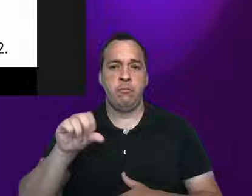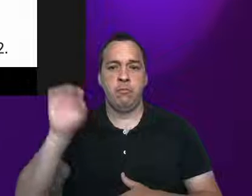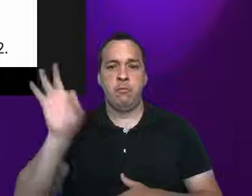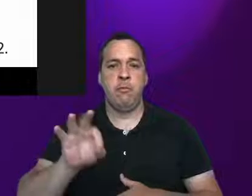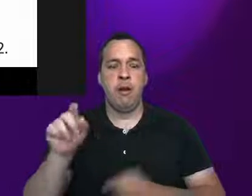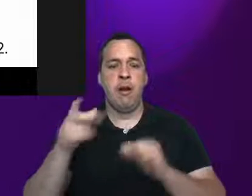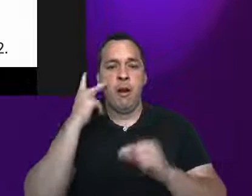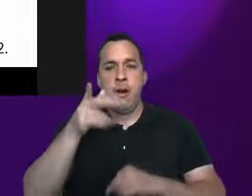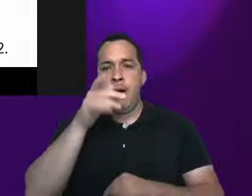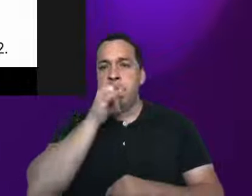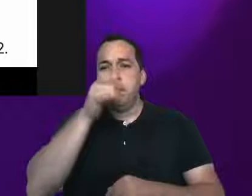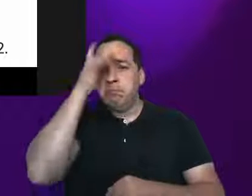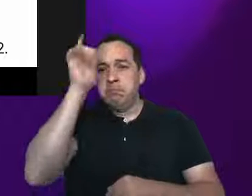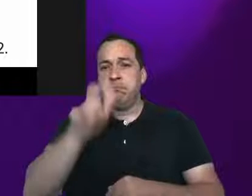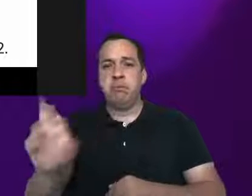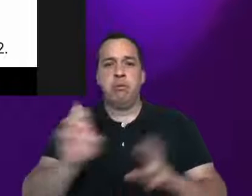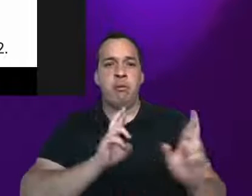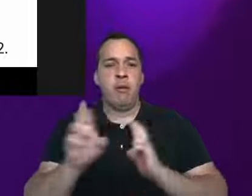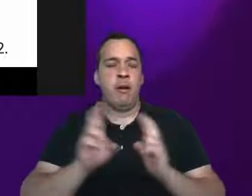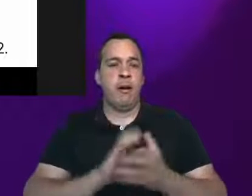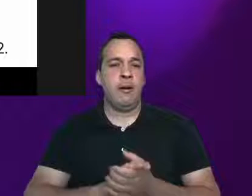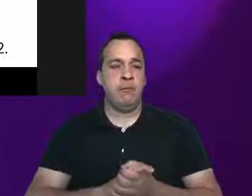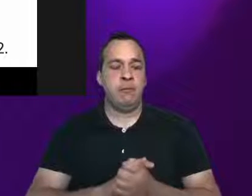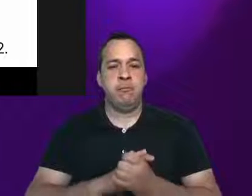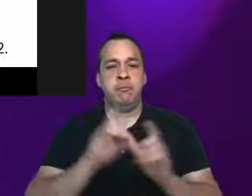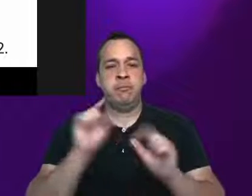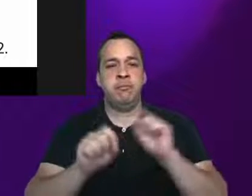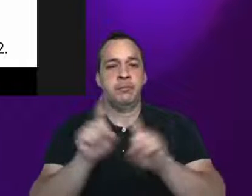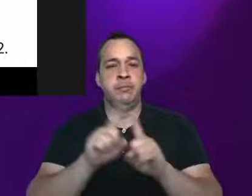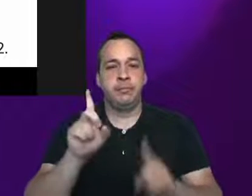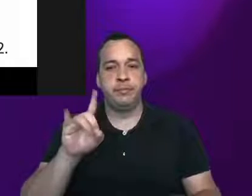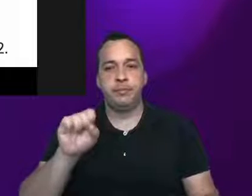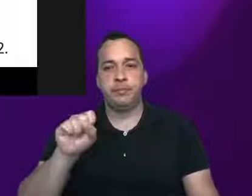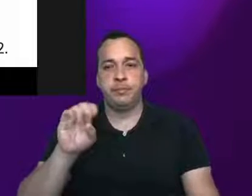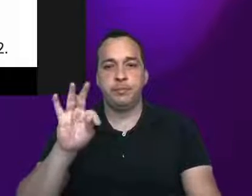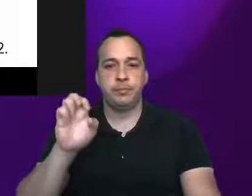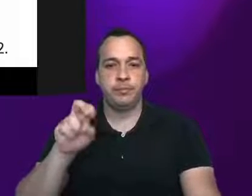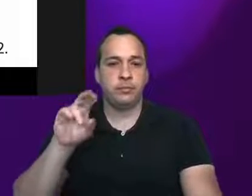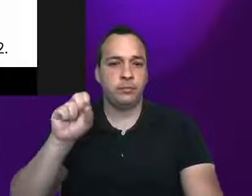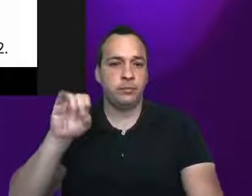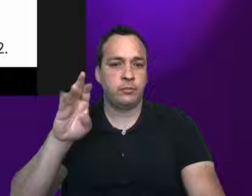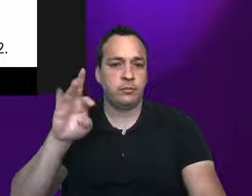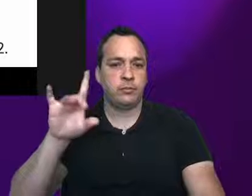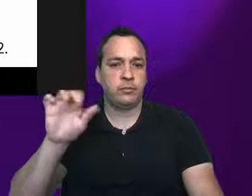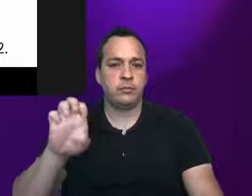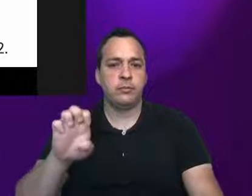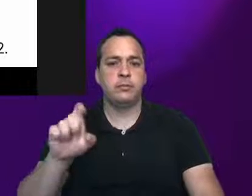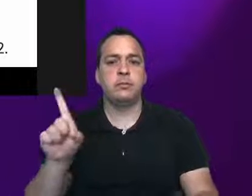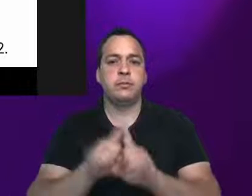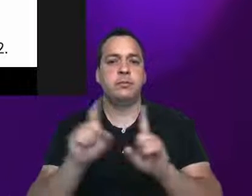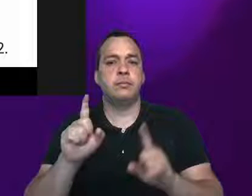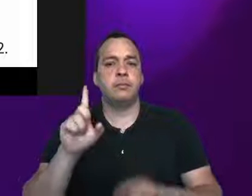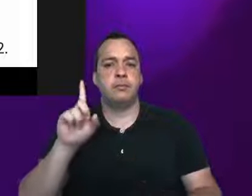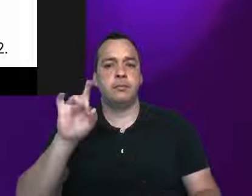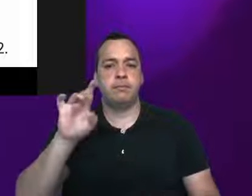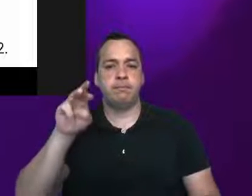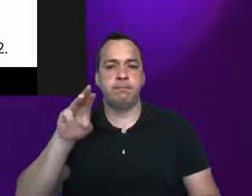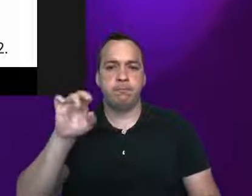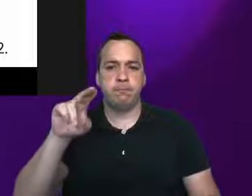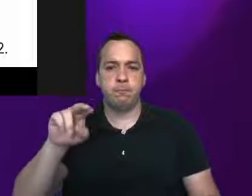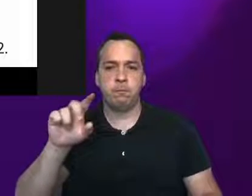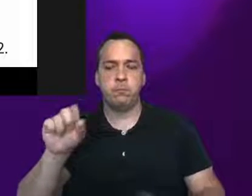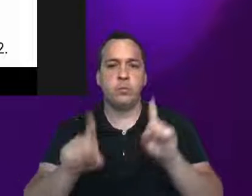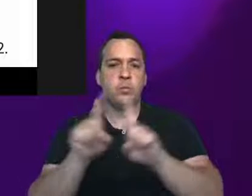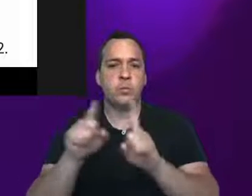indivíduo ser responsível ao fluido. E o índice de distensibilidade, onde o denominador é o diâmetro mínimo da cava, naqueles pacientes em